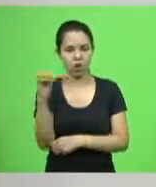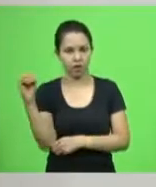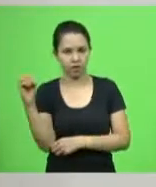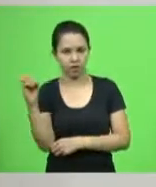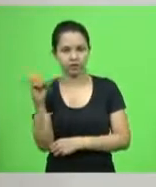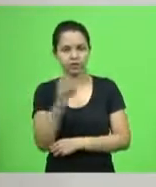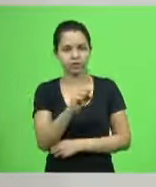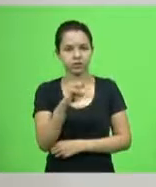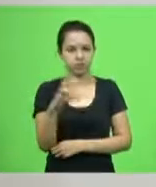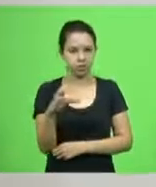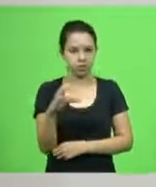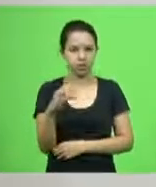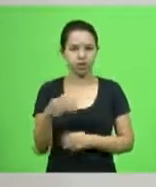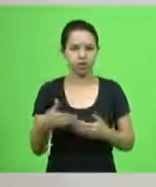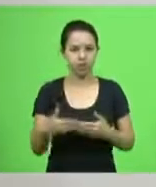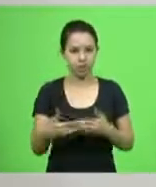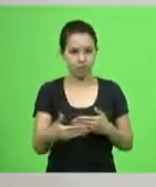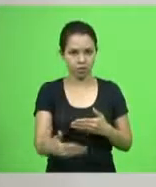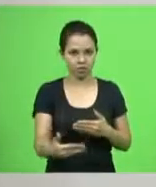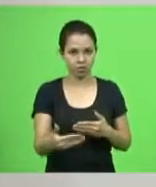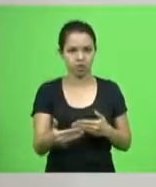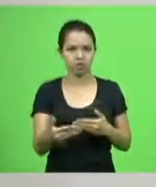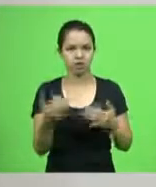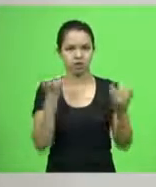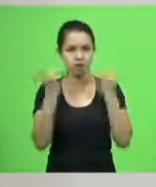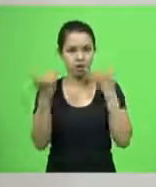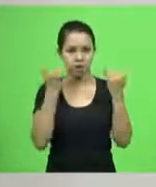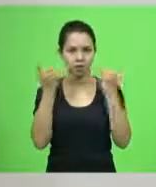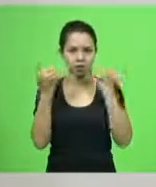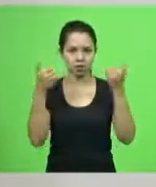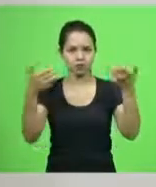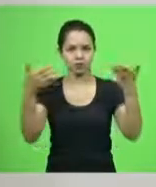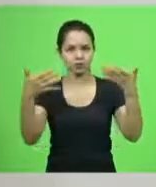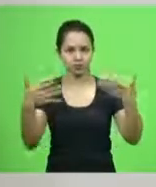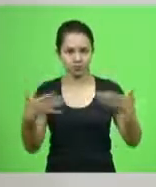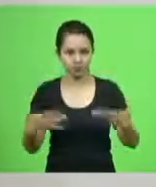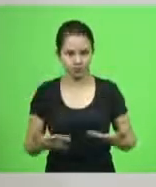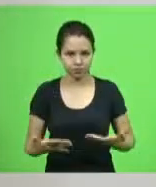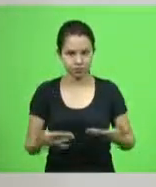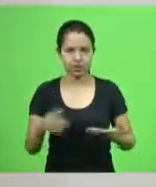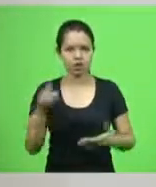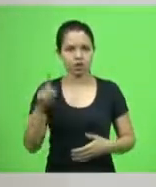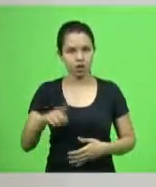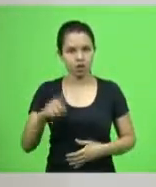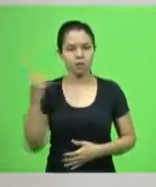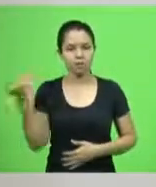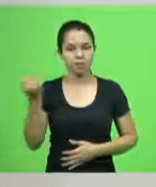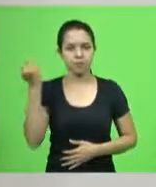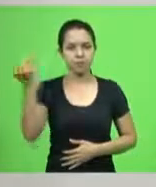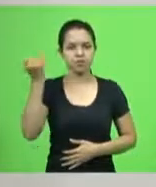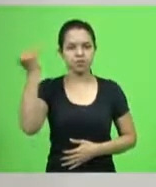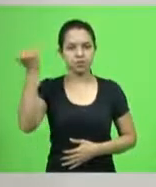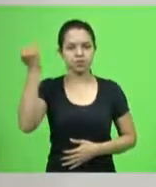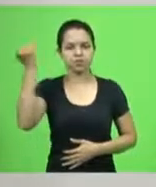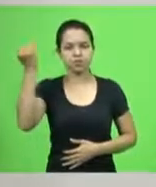Eu quero inicialmente trazer informações que acredito serem de muita relevância, já